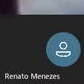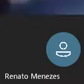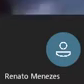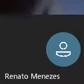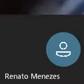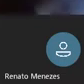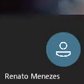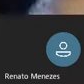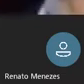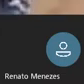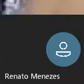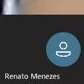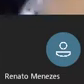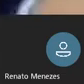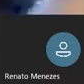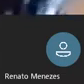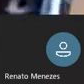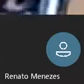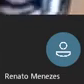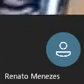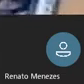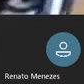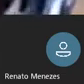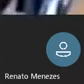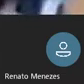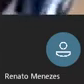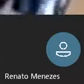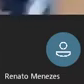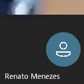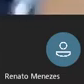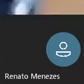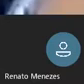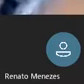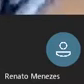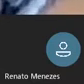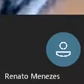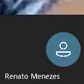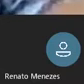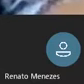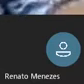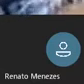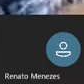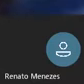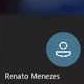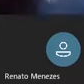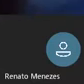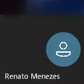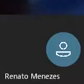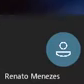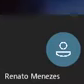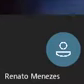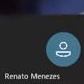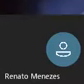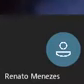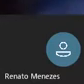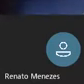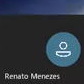engordei, eu tô foi? Tu tá achando, tu tá achando mais gorda, mulher? Não acaba comigo, não?